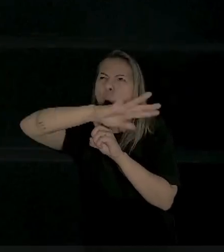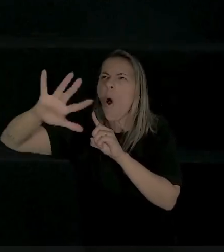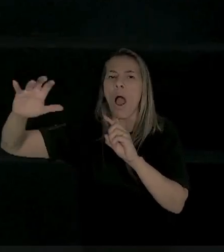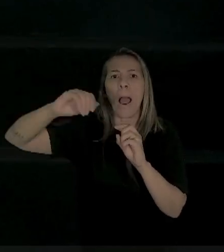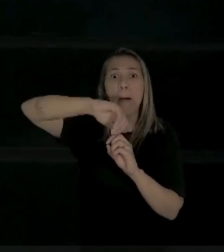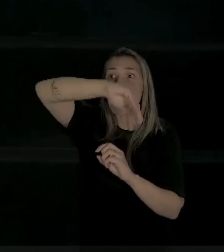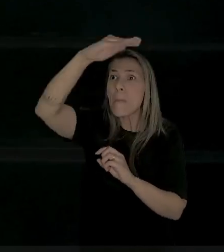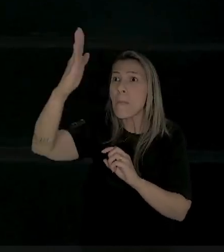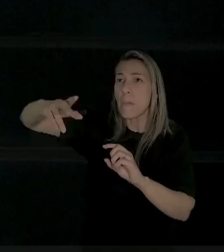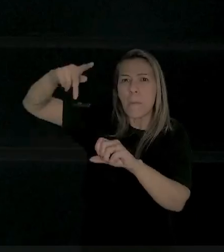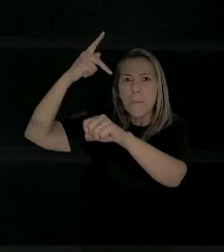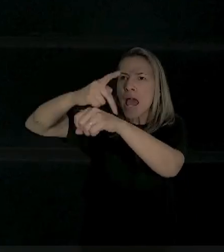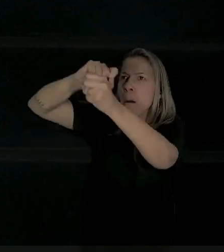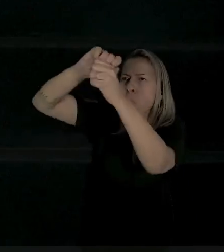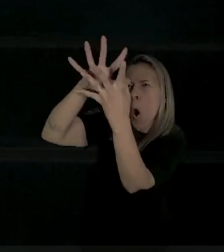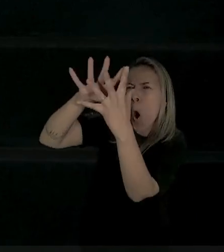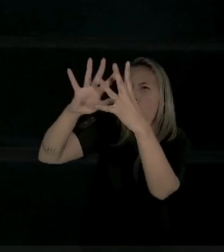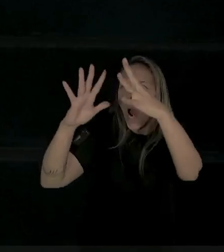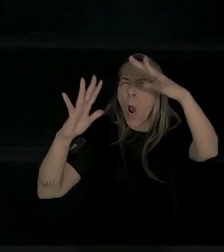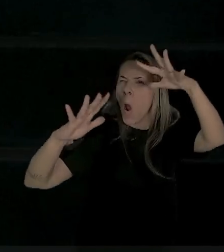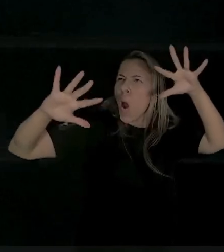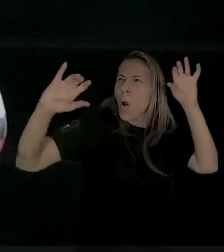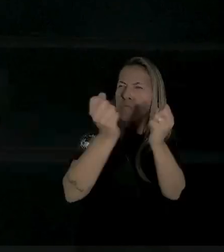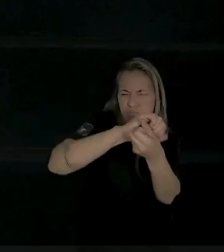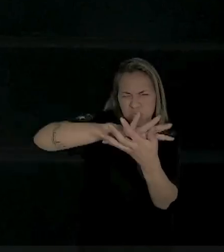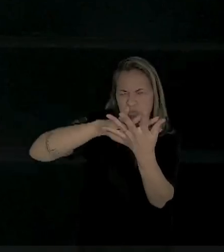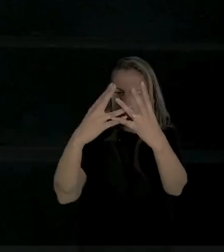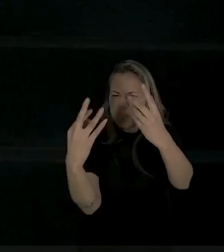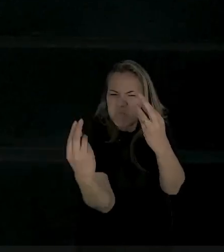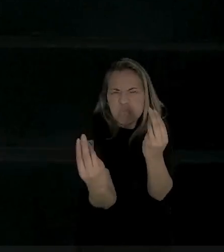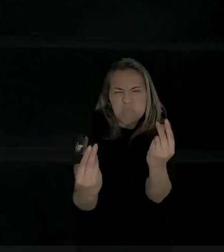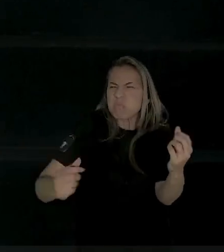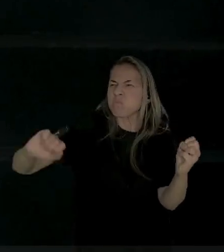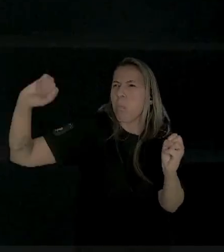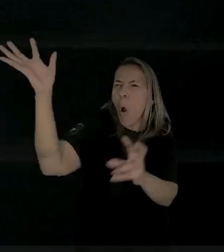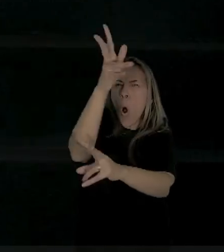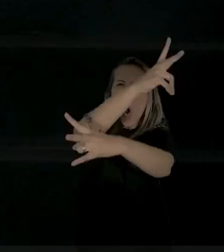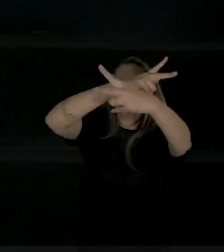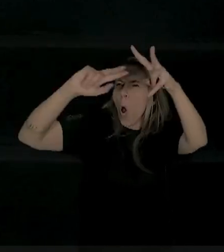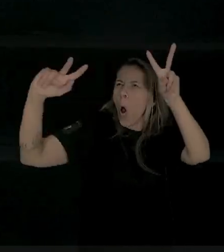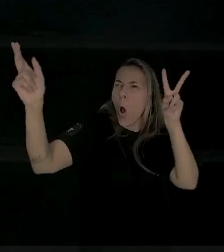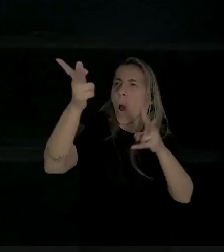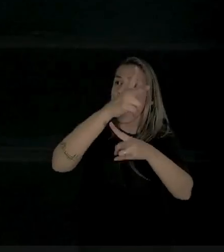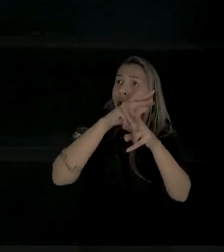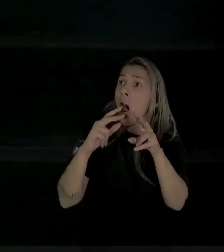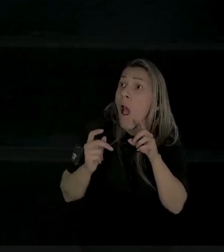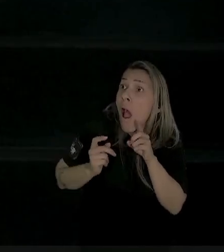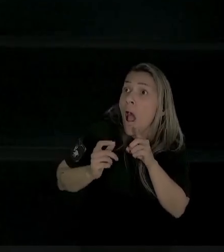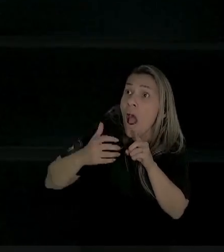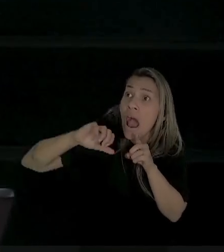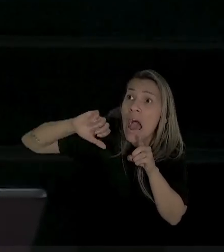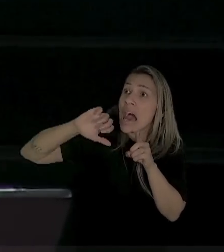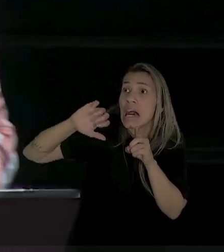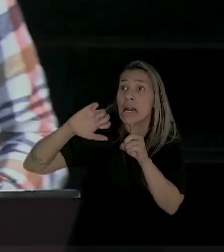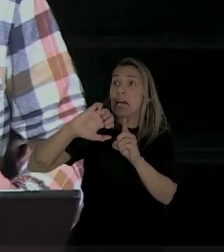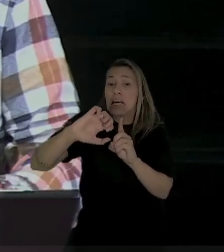força do vento é tão forte, a circulação do vento é tão forte, que ele esmigalha as pedras. É assim que o texto diz. E Elias está lá dentro e ele não tem coragem de sair da caverna. Não